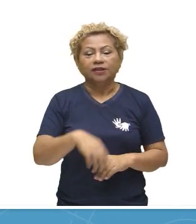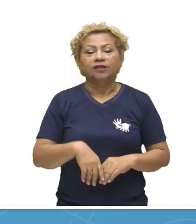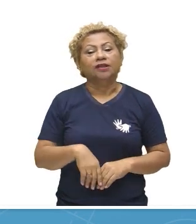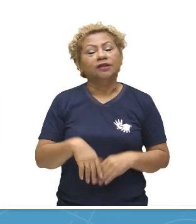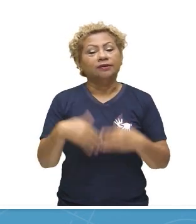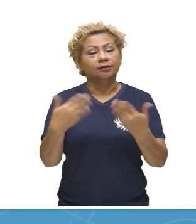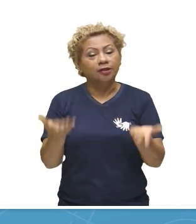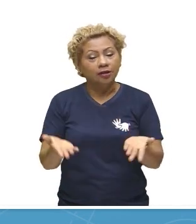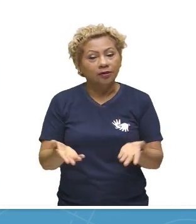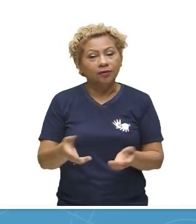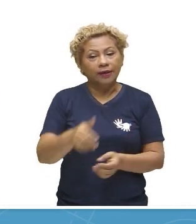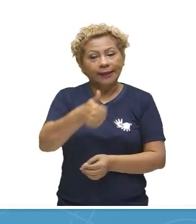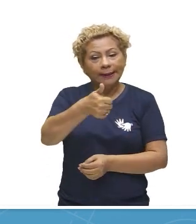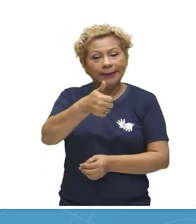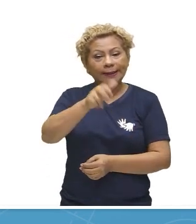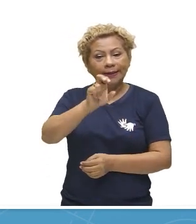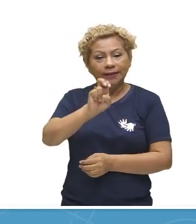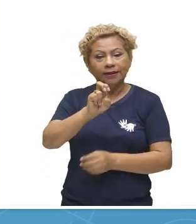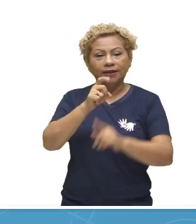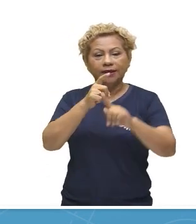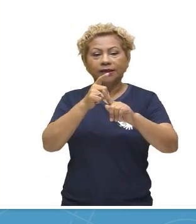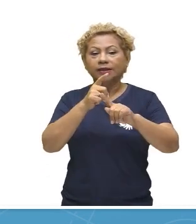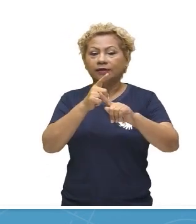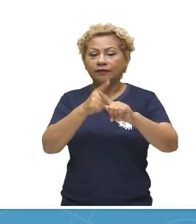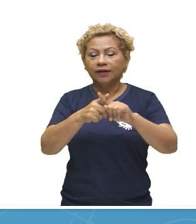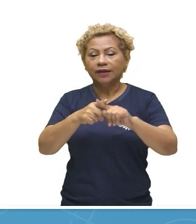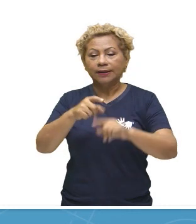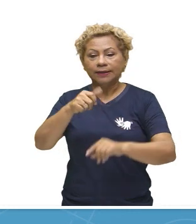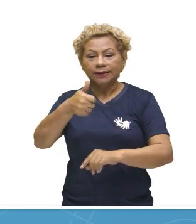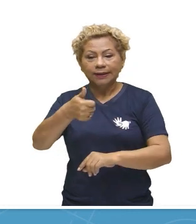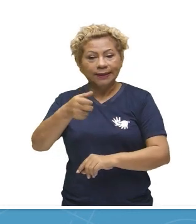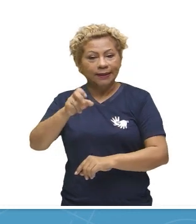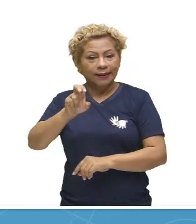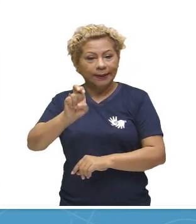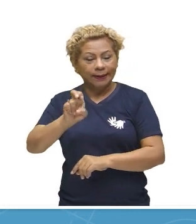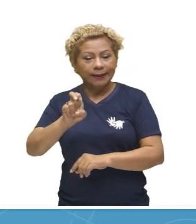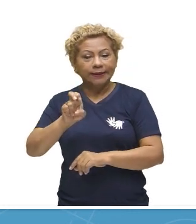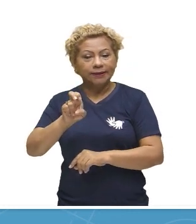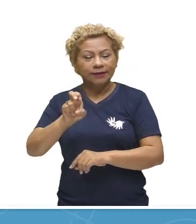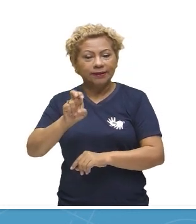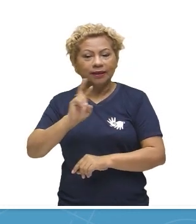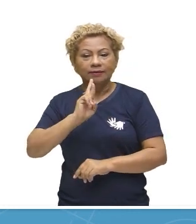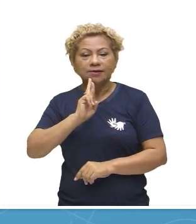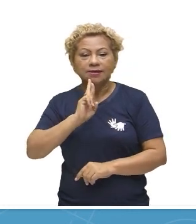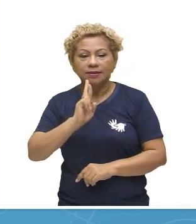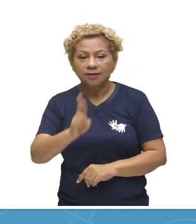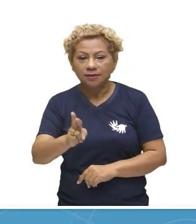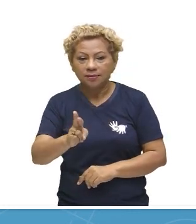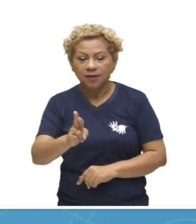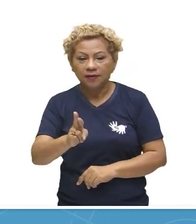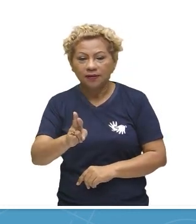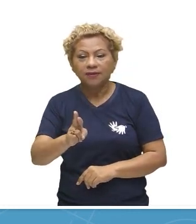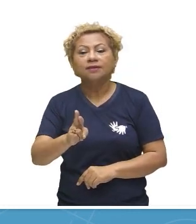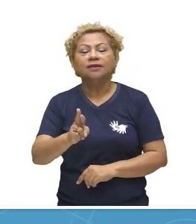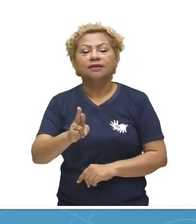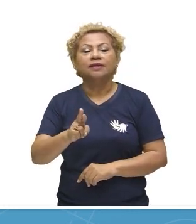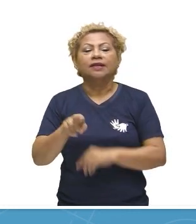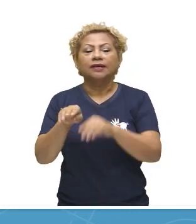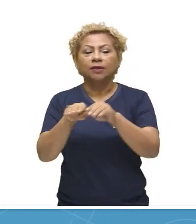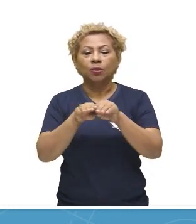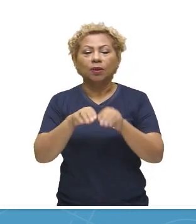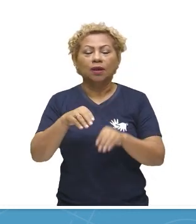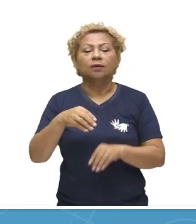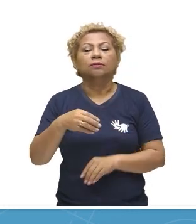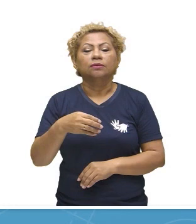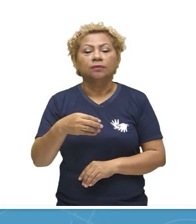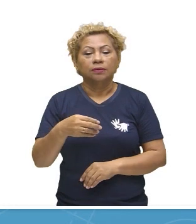operação é a potenciação. A operação que vai desfazer essa potenciação é a raiz quadrada. Veja que